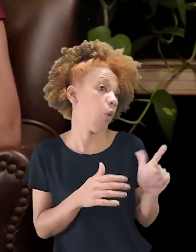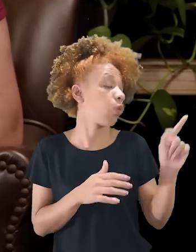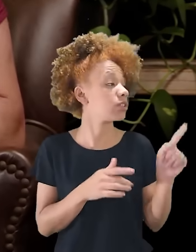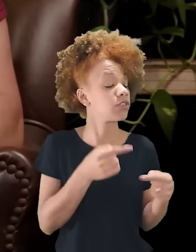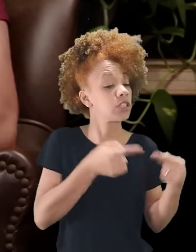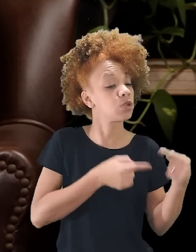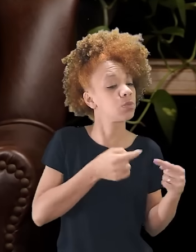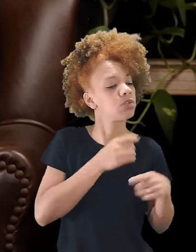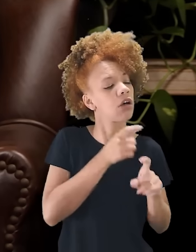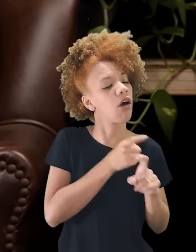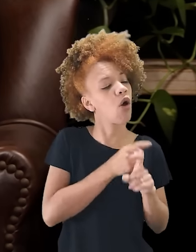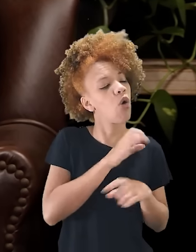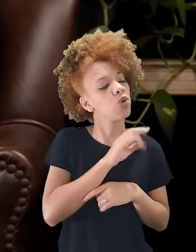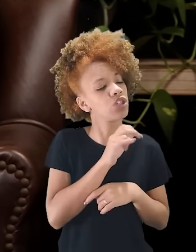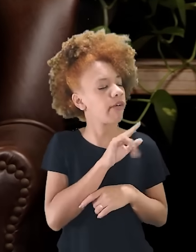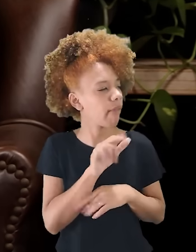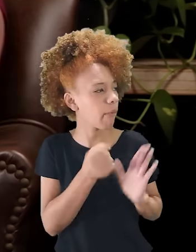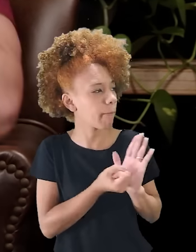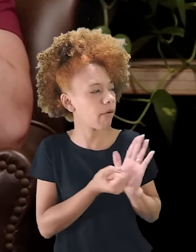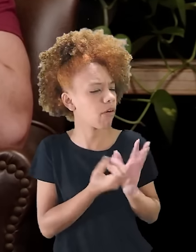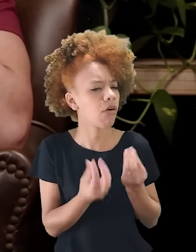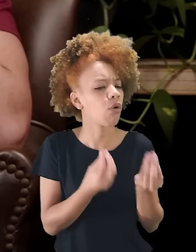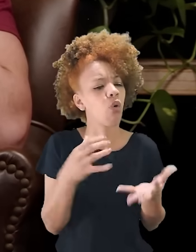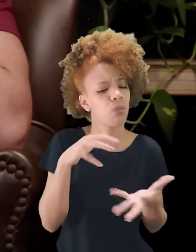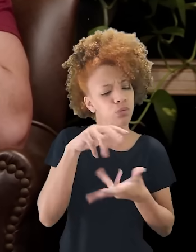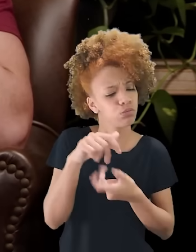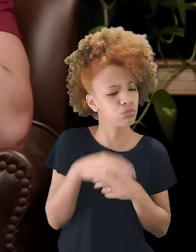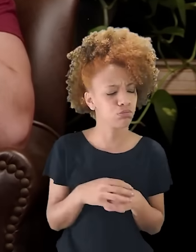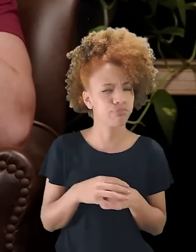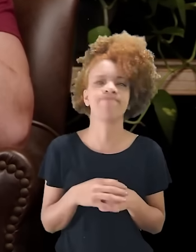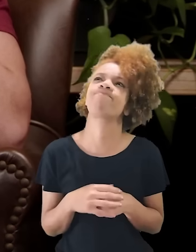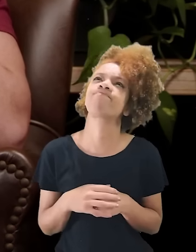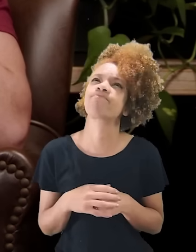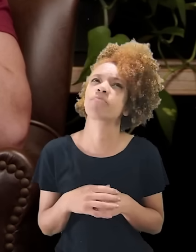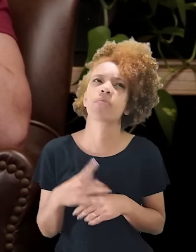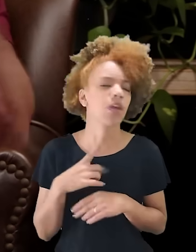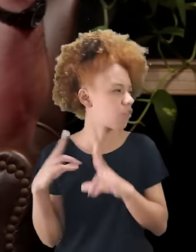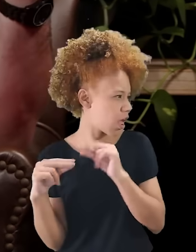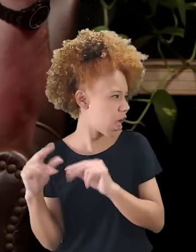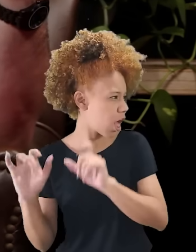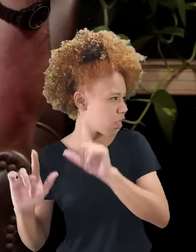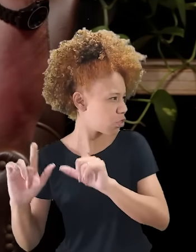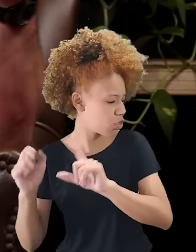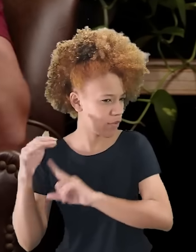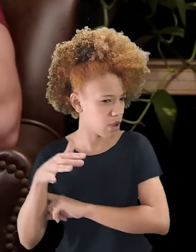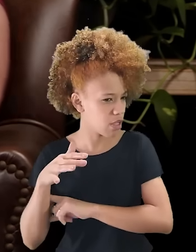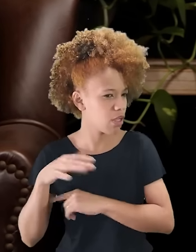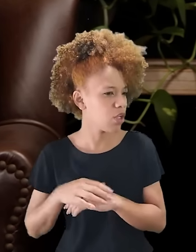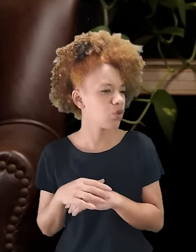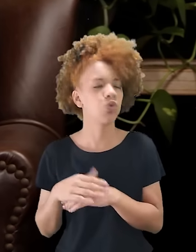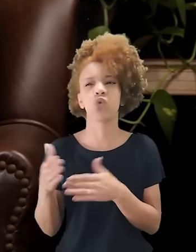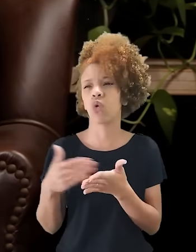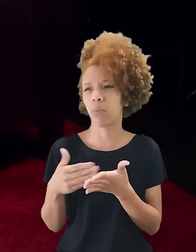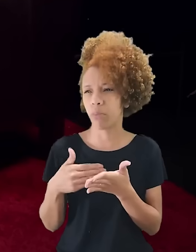esse Chanel sim como que fica esse universo da porque a gente viu aquele aquela novela que bombou da da do book